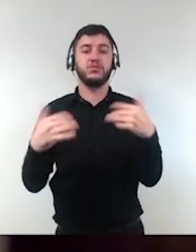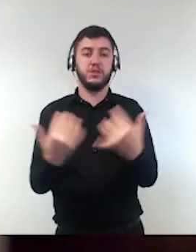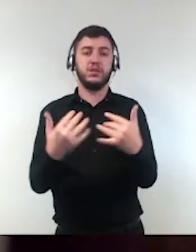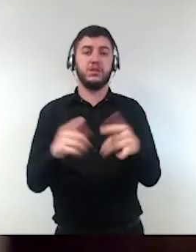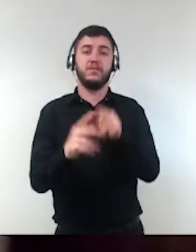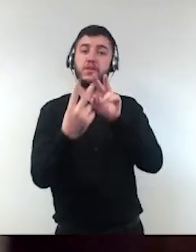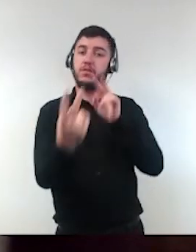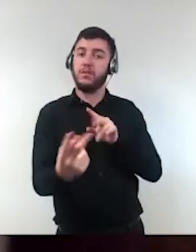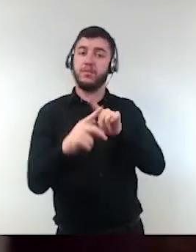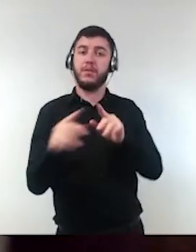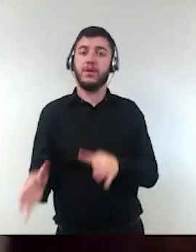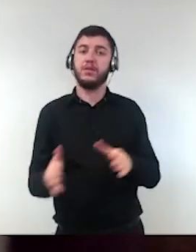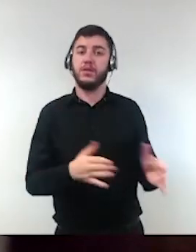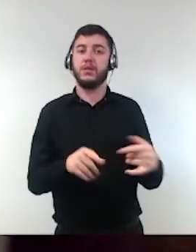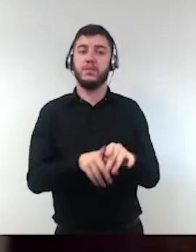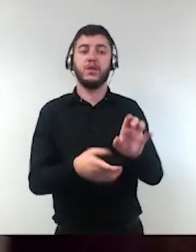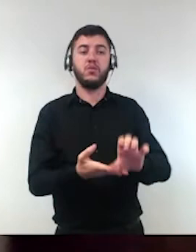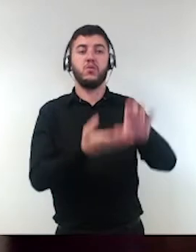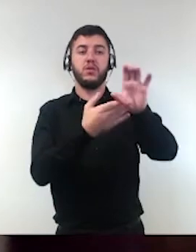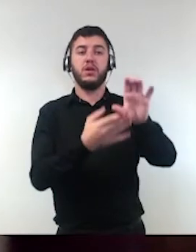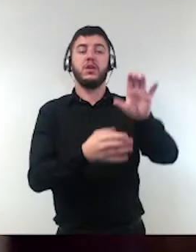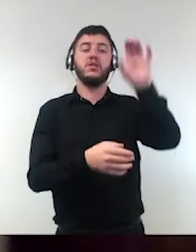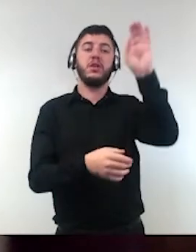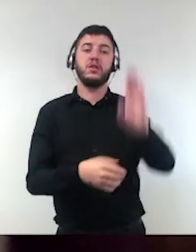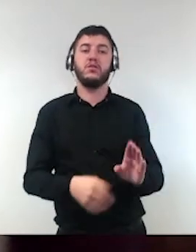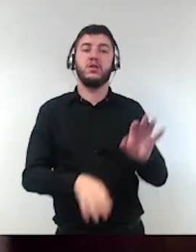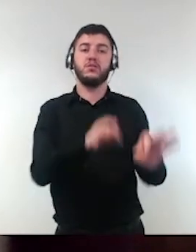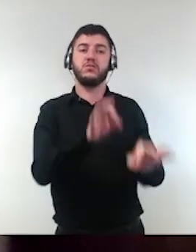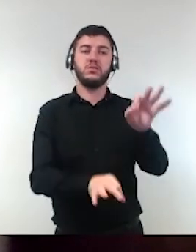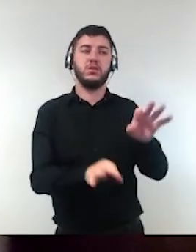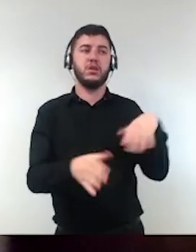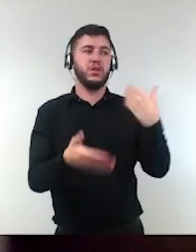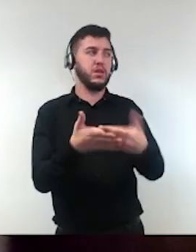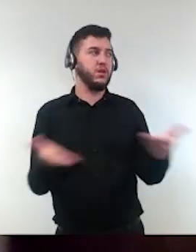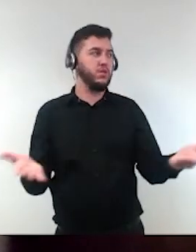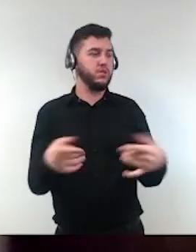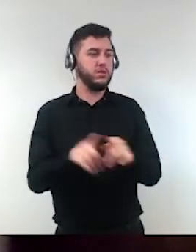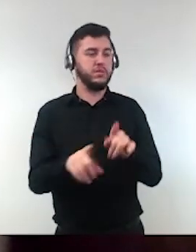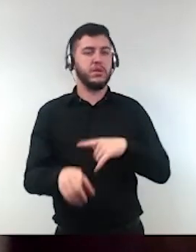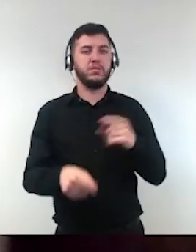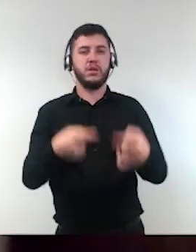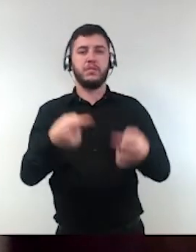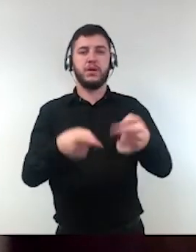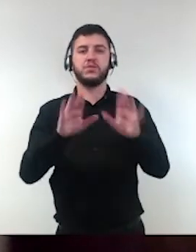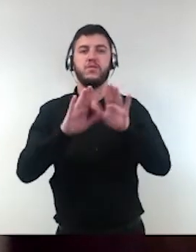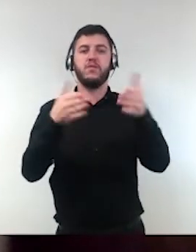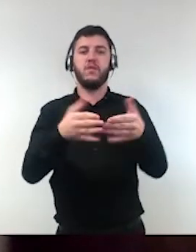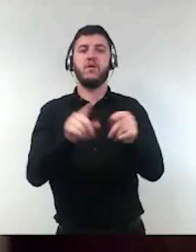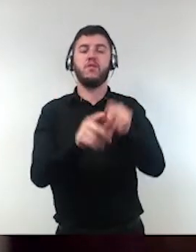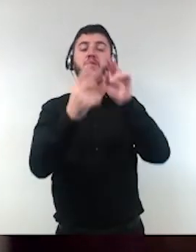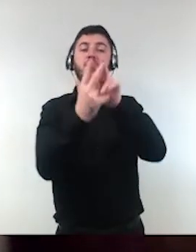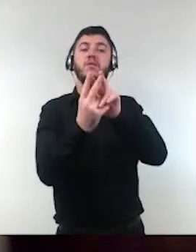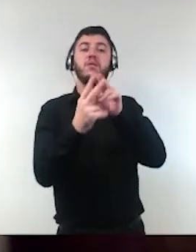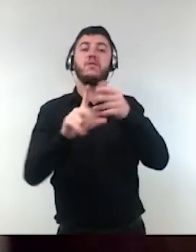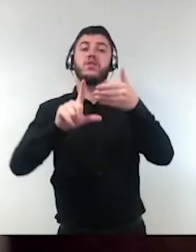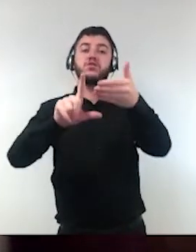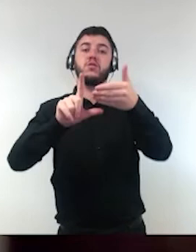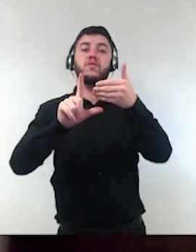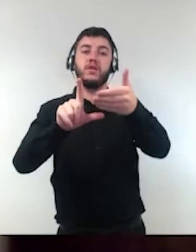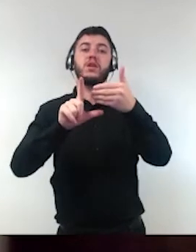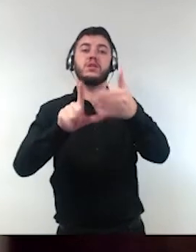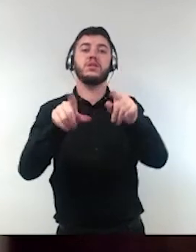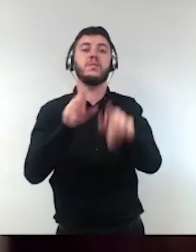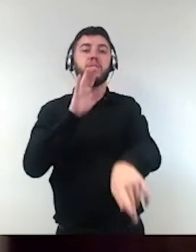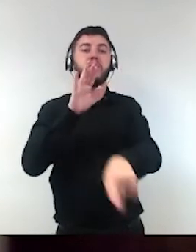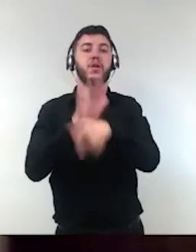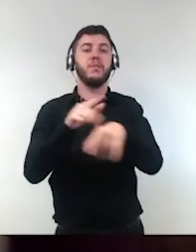do Conselho ainda, a discussão do uso das videoconferências para o Tribunal do Júri, que são